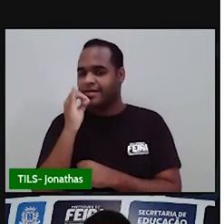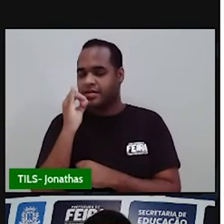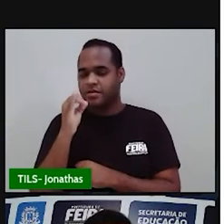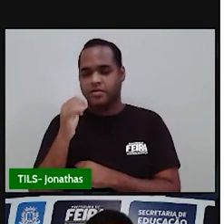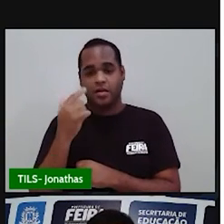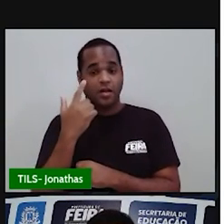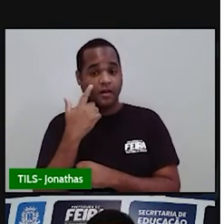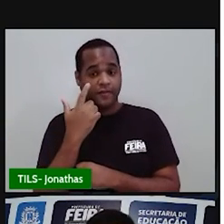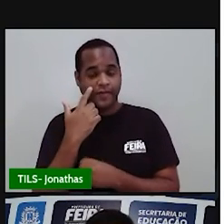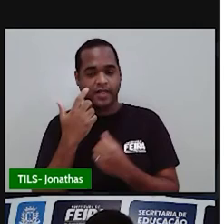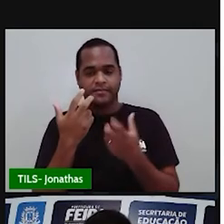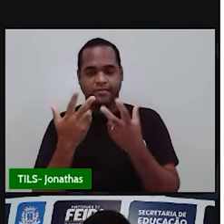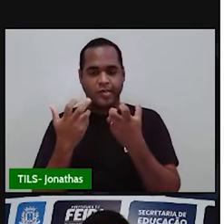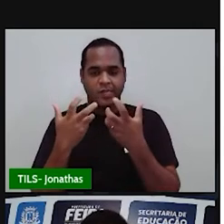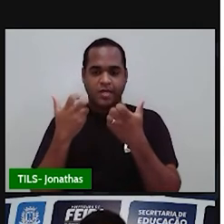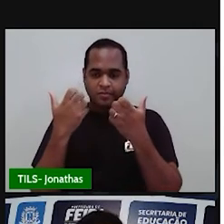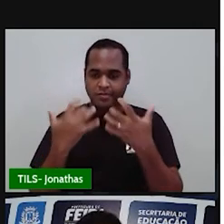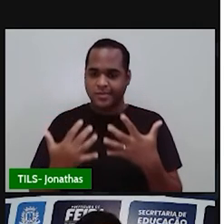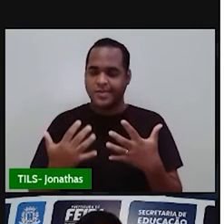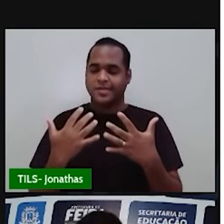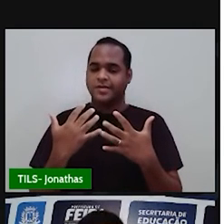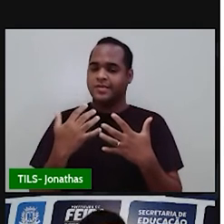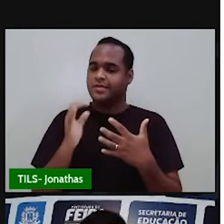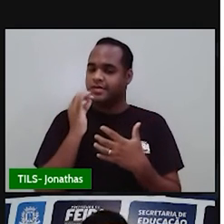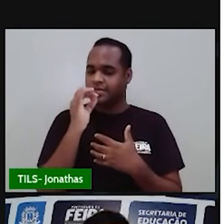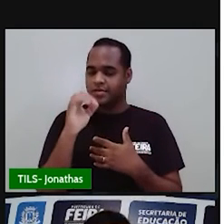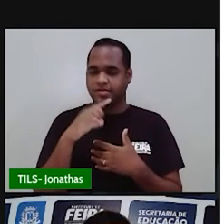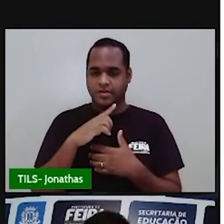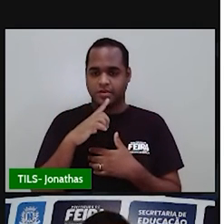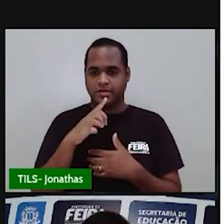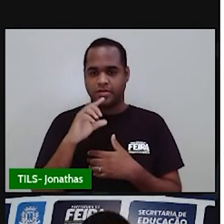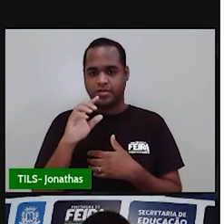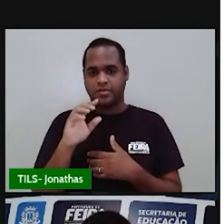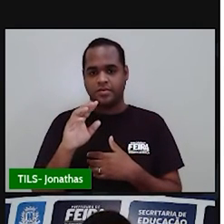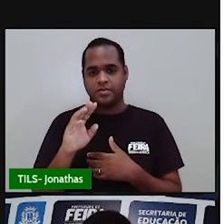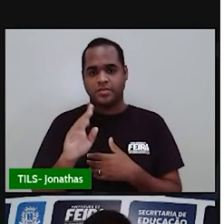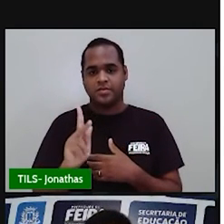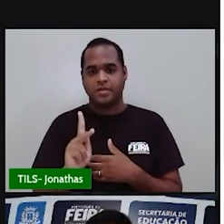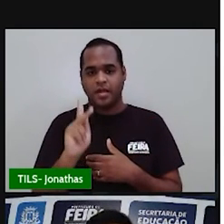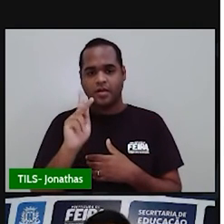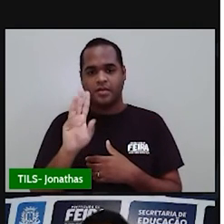que o consumo de energia lá está em kilowatt-hora,